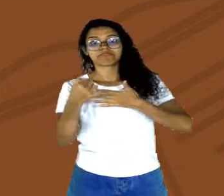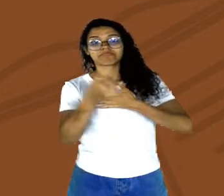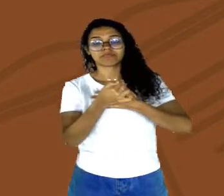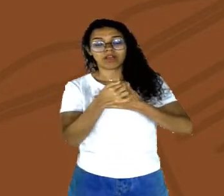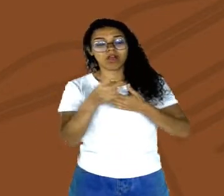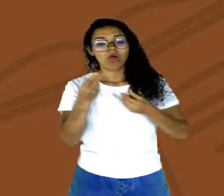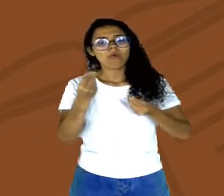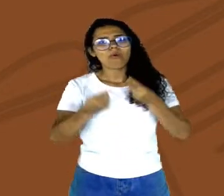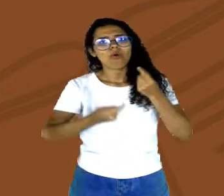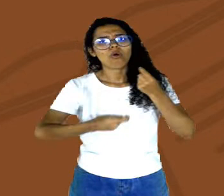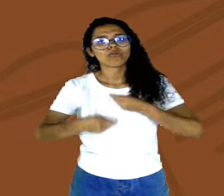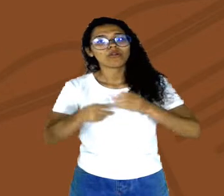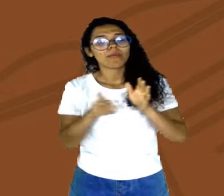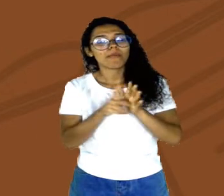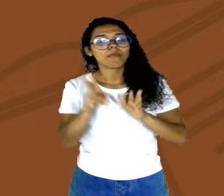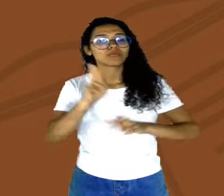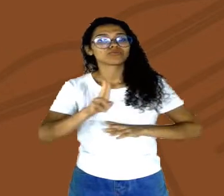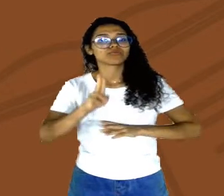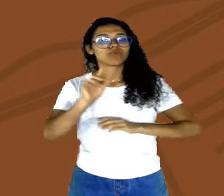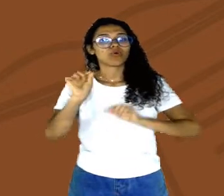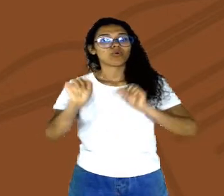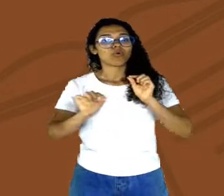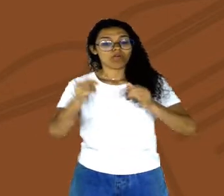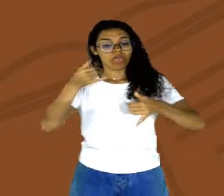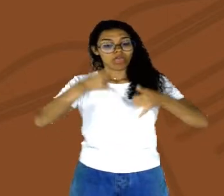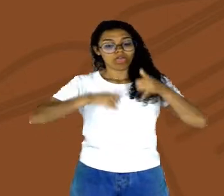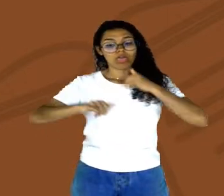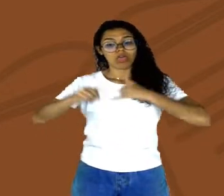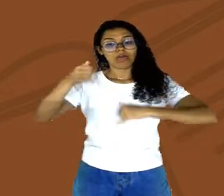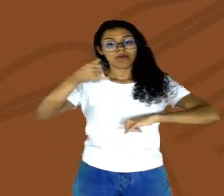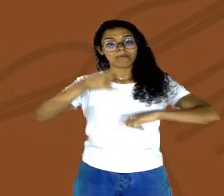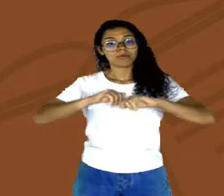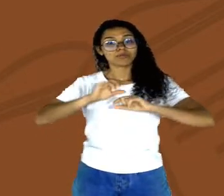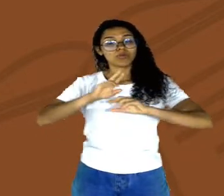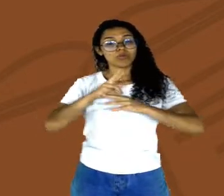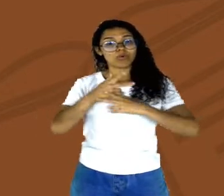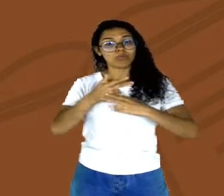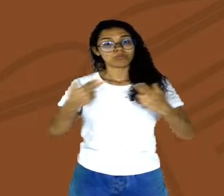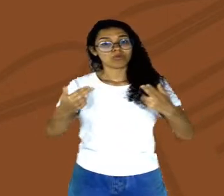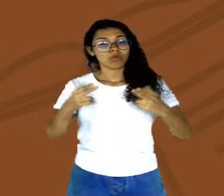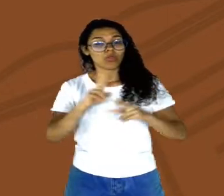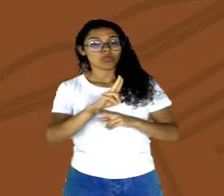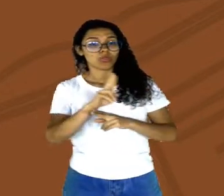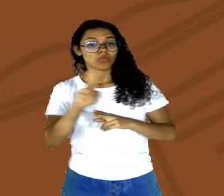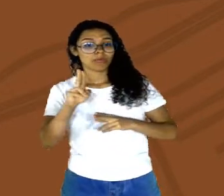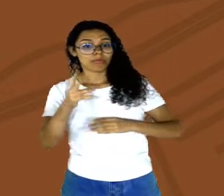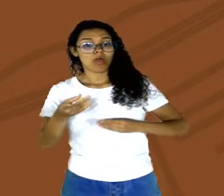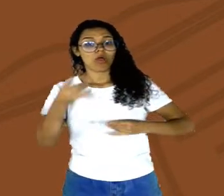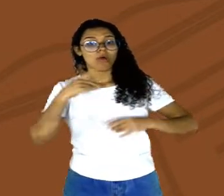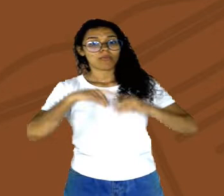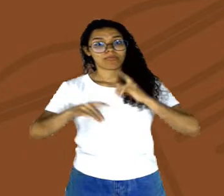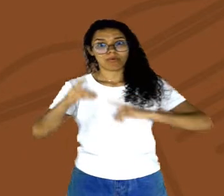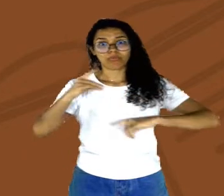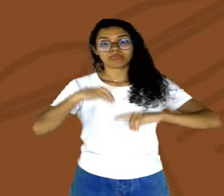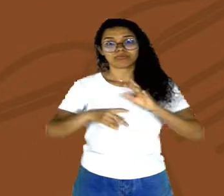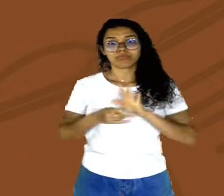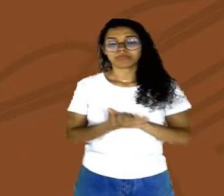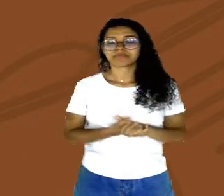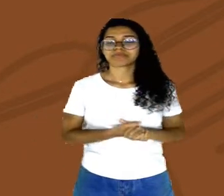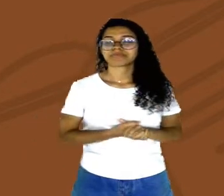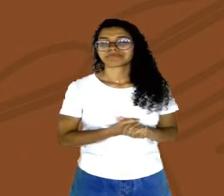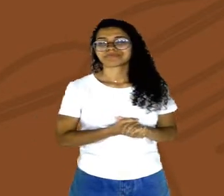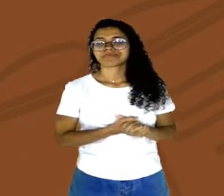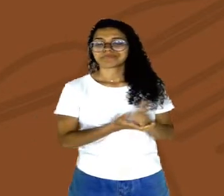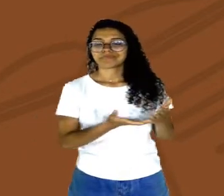nosso corpo por meio de substâncias químicas chamadas de hormônios. O sistema nervoso, nós